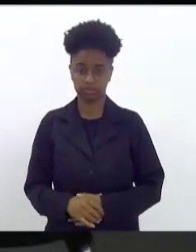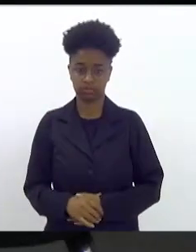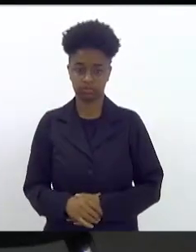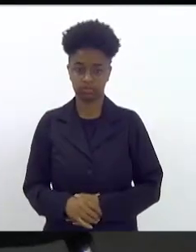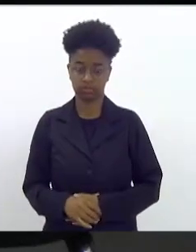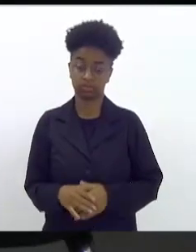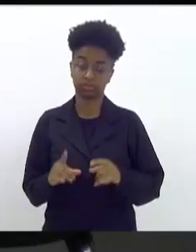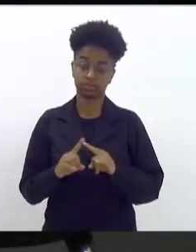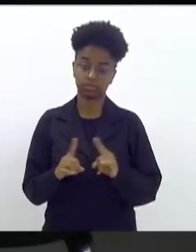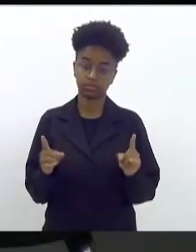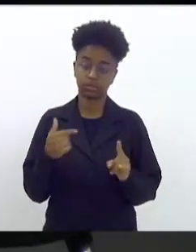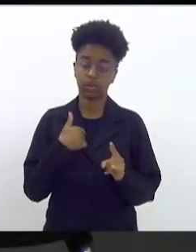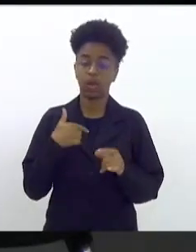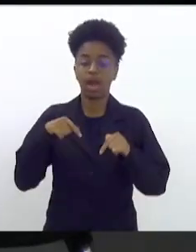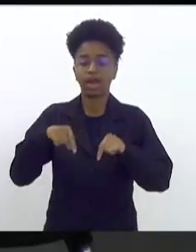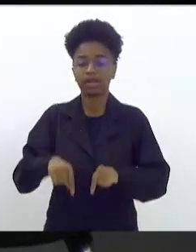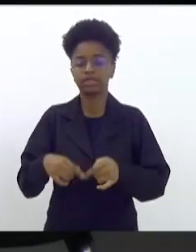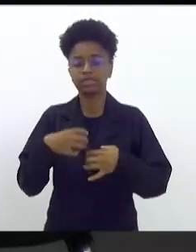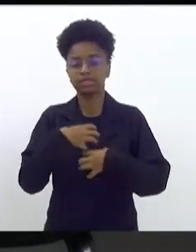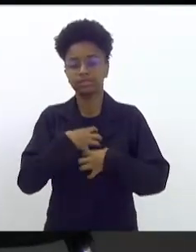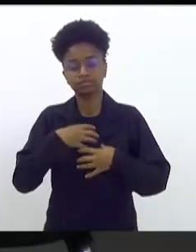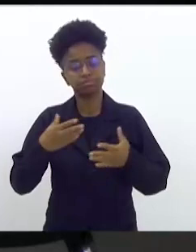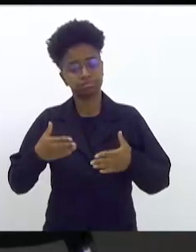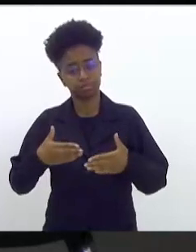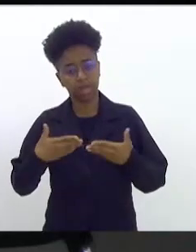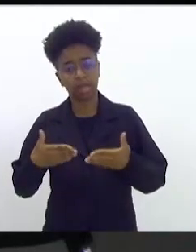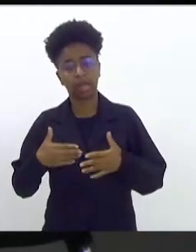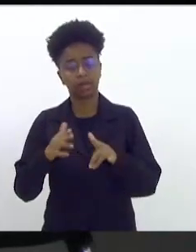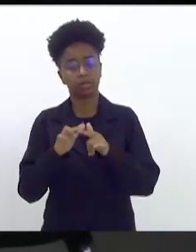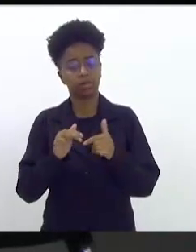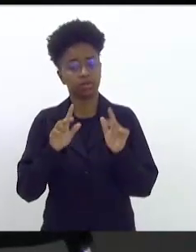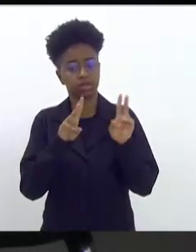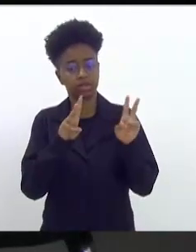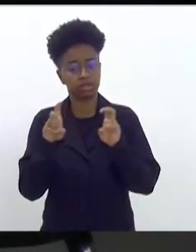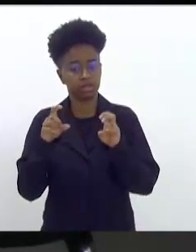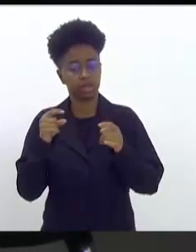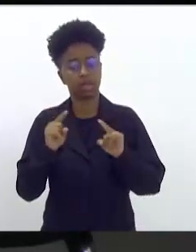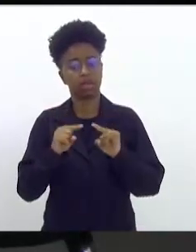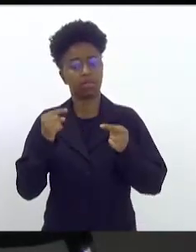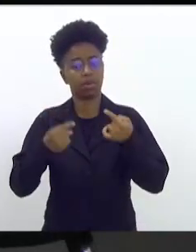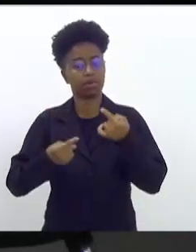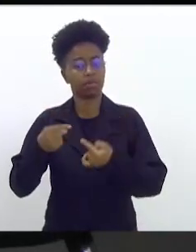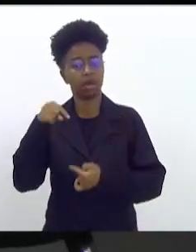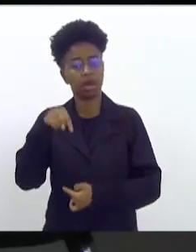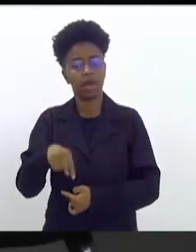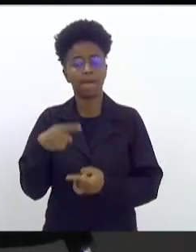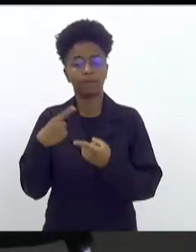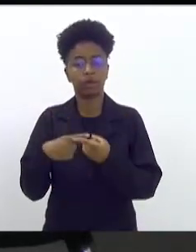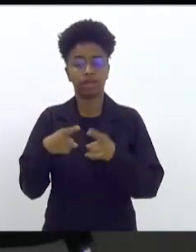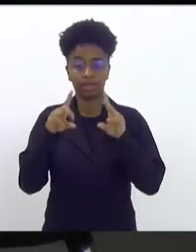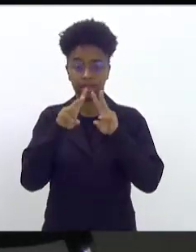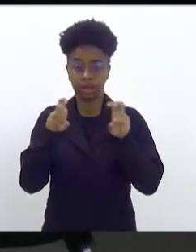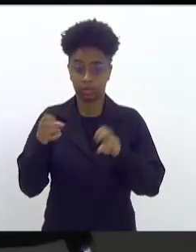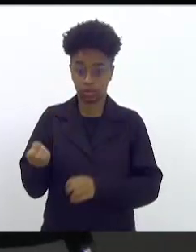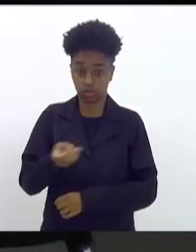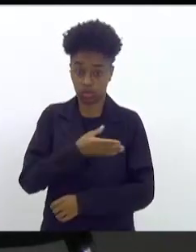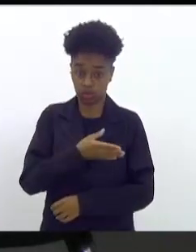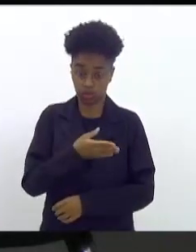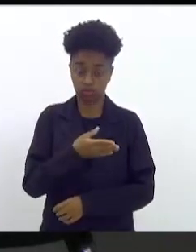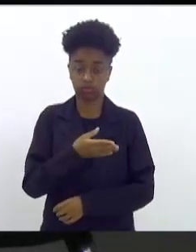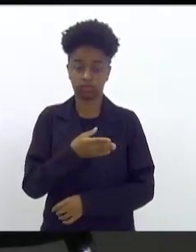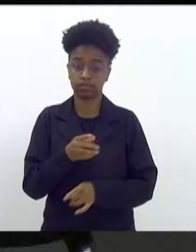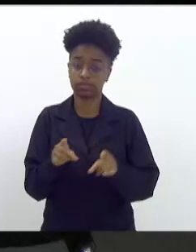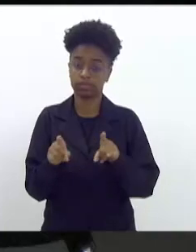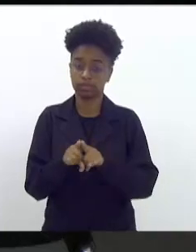eu fico aqui entusiasmado com o tema, exatamente por ser um tema novo e,